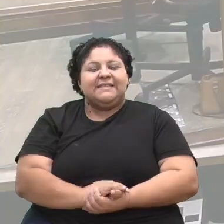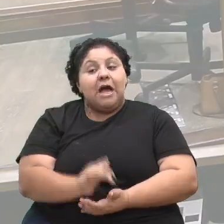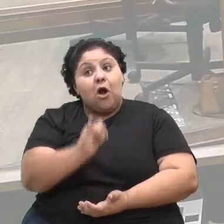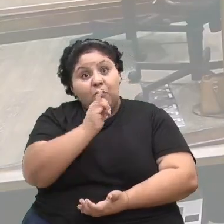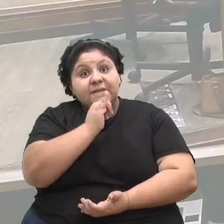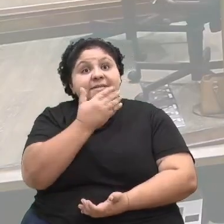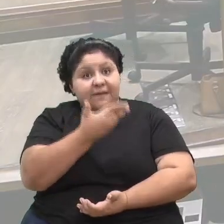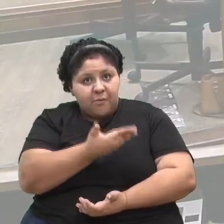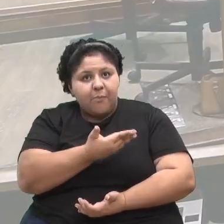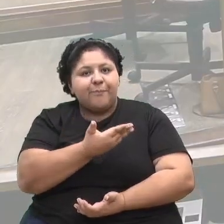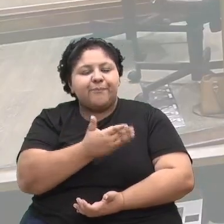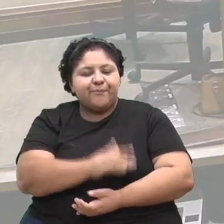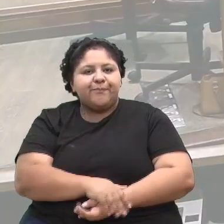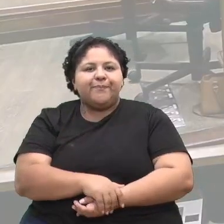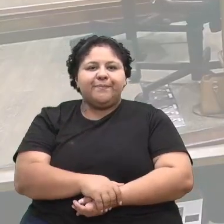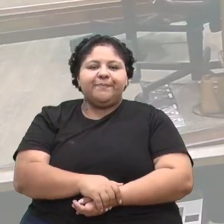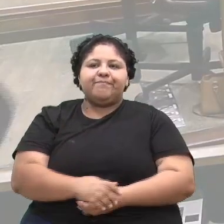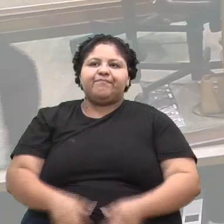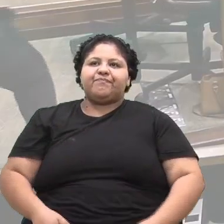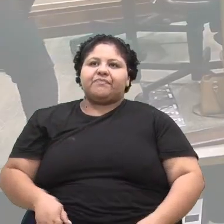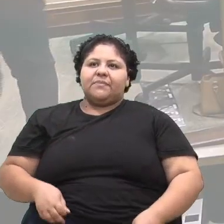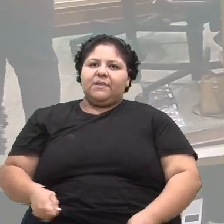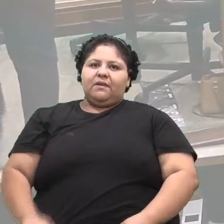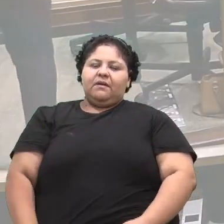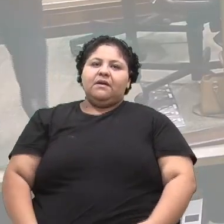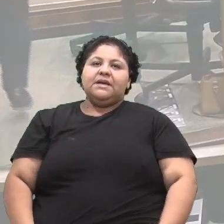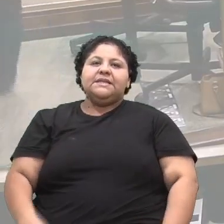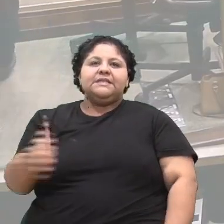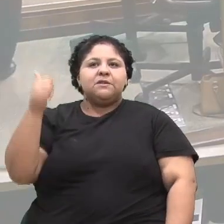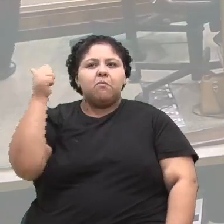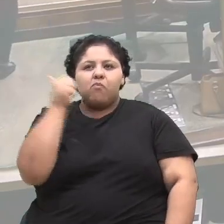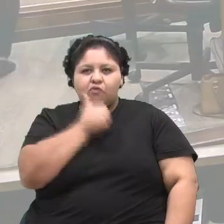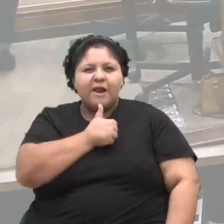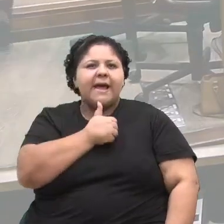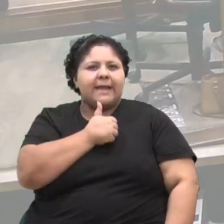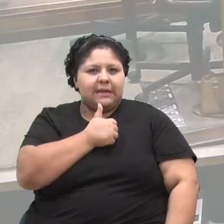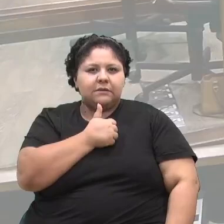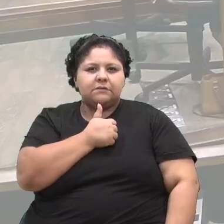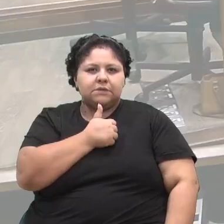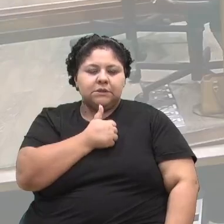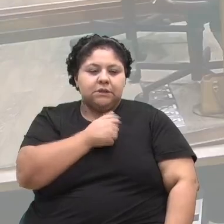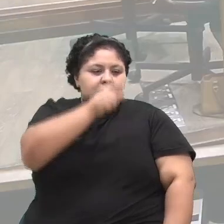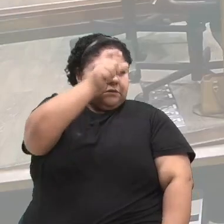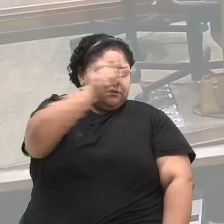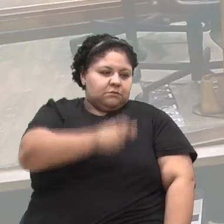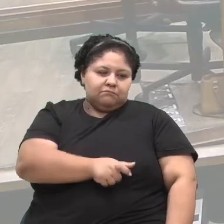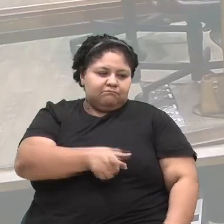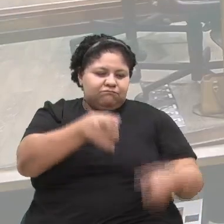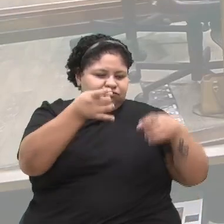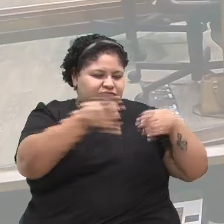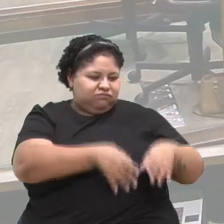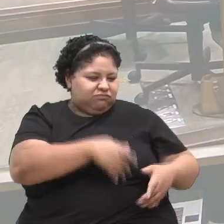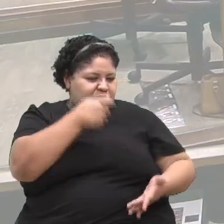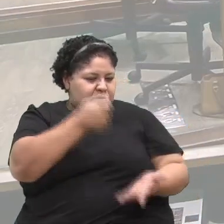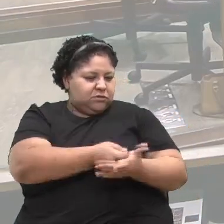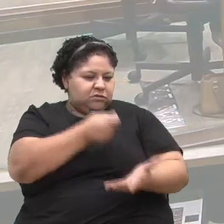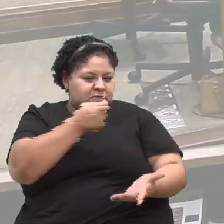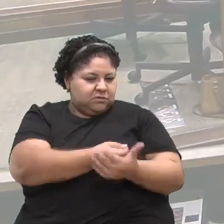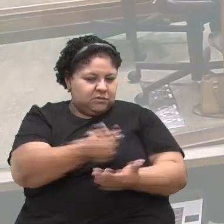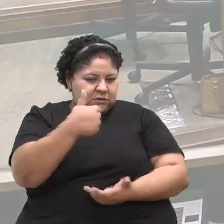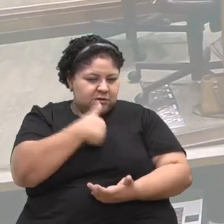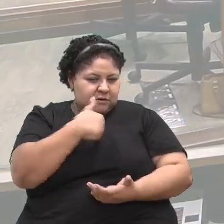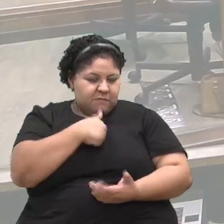né? Além de ser mulher, uma pessoa que não desistiu da luta. Para mim, essa é